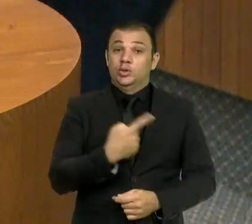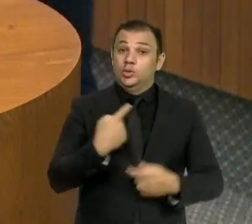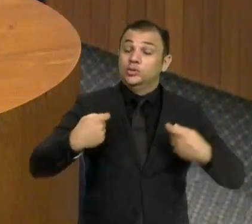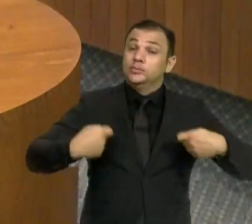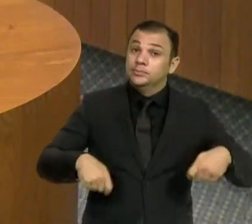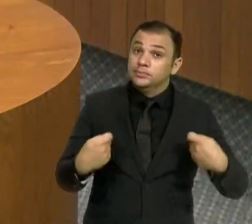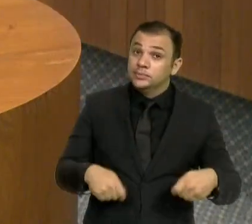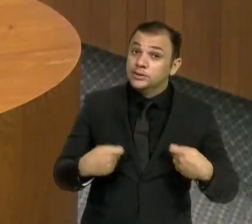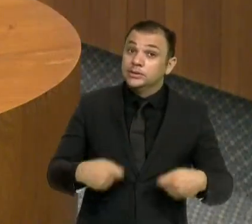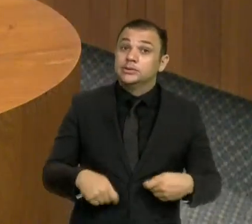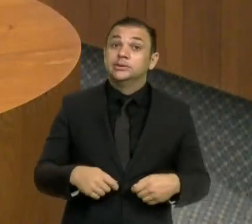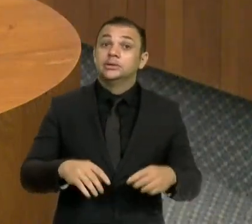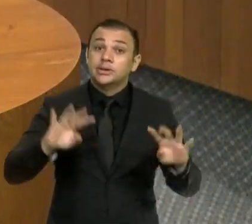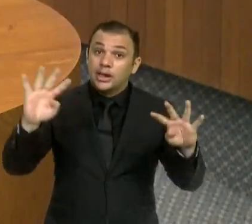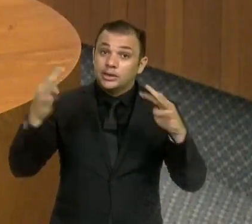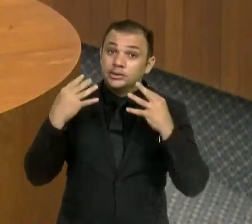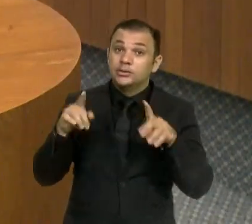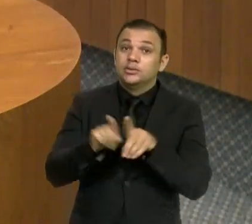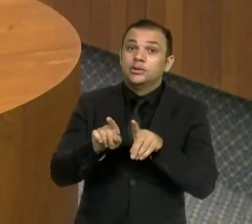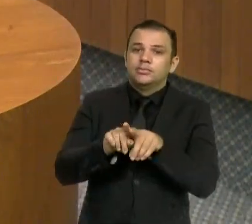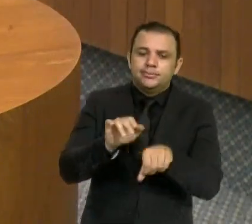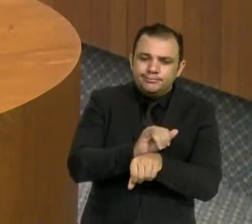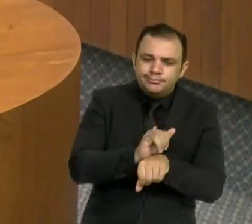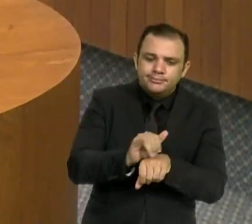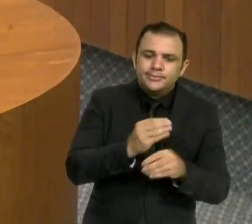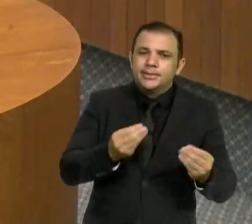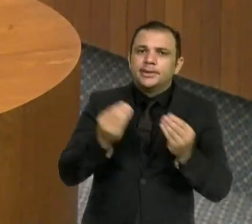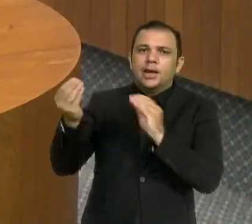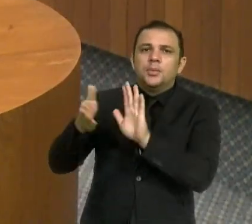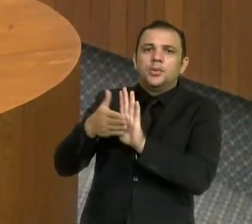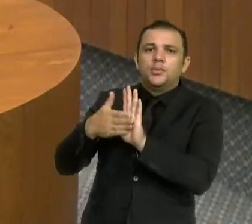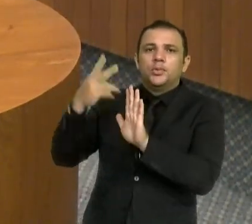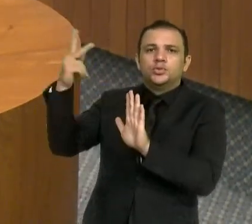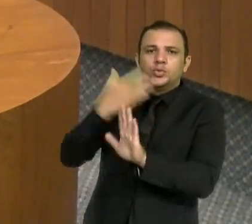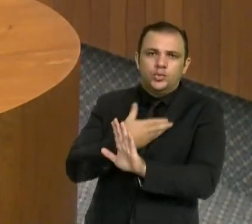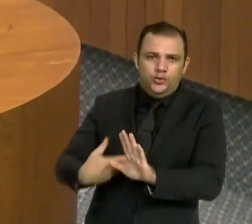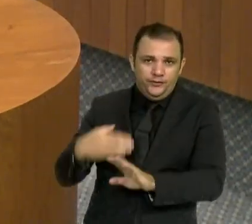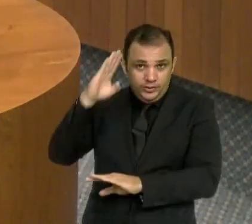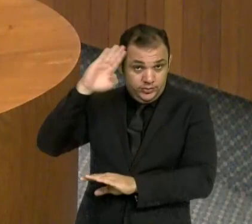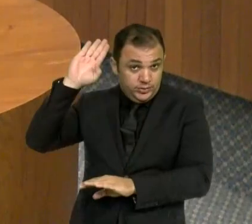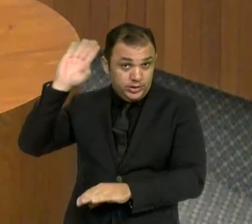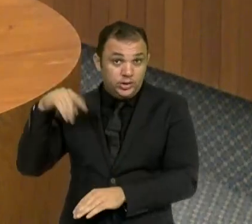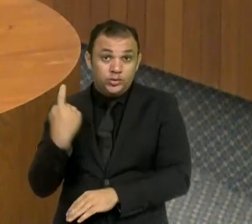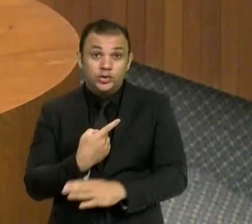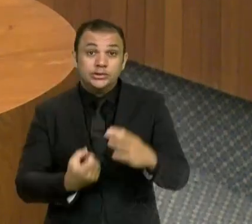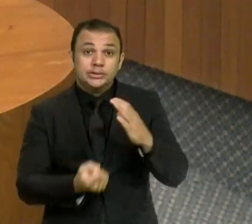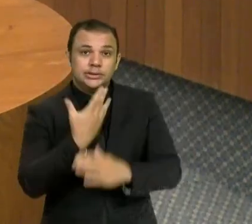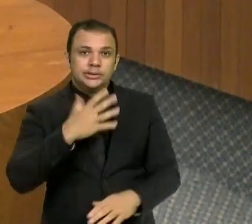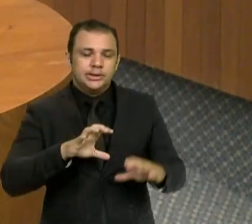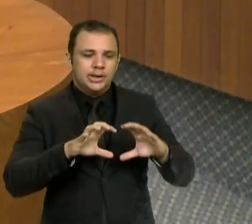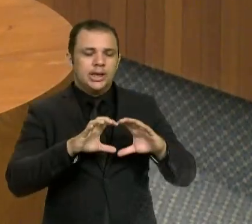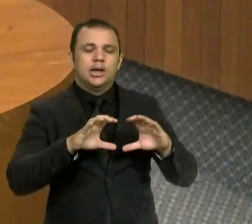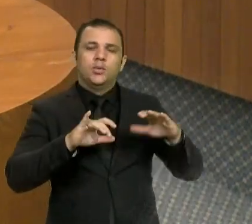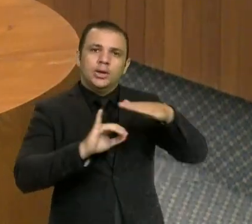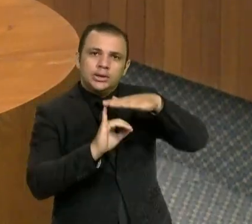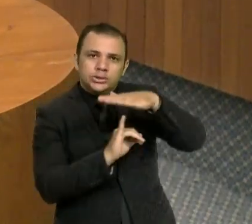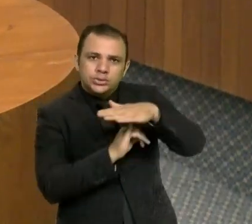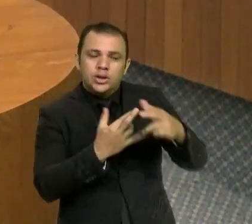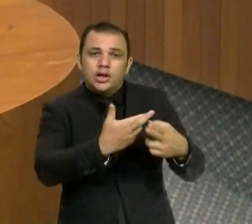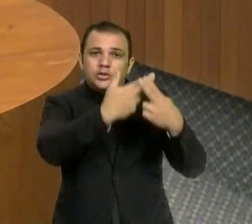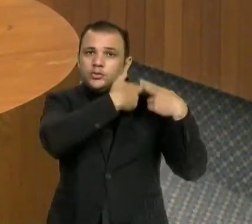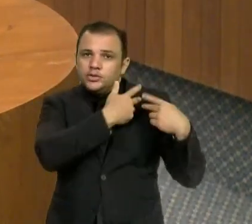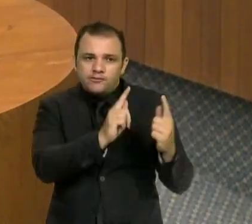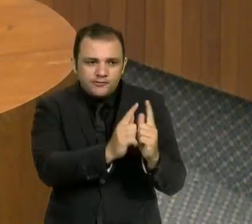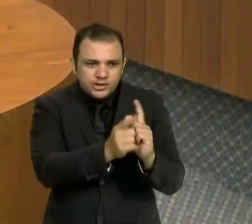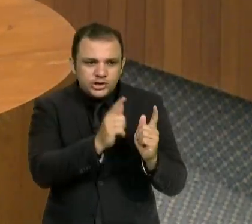governo Brandão, para que a gente crie uma companhia de gestão de recursos hídricos, né, dado o novo momento